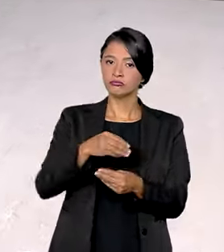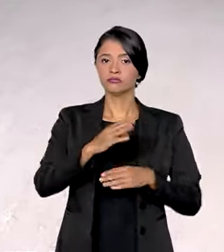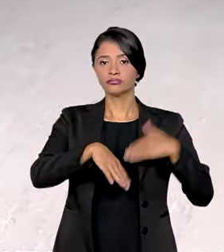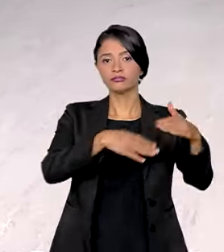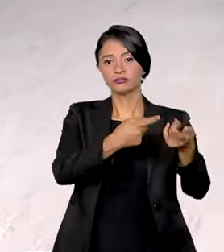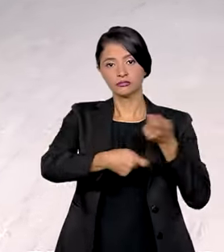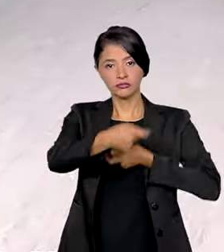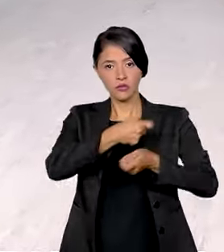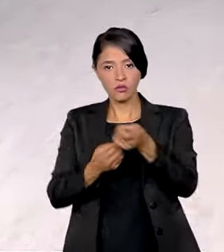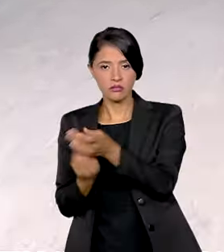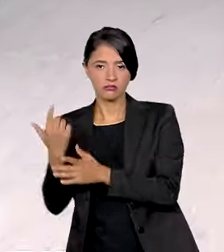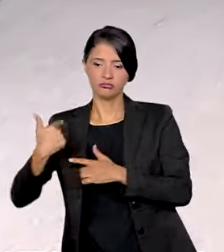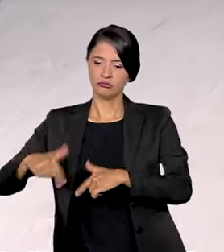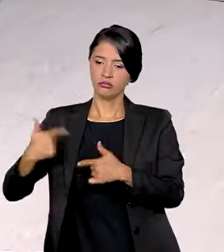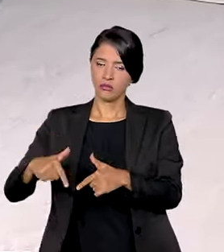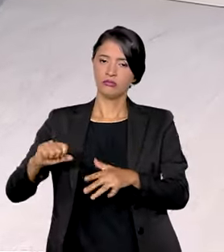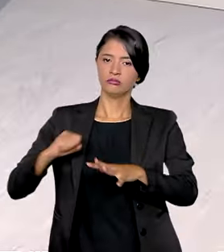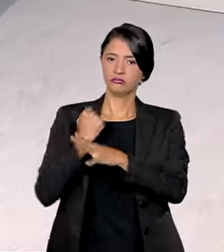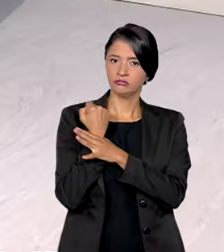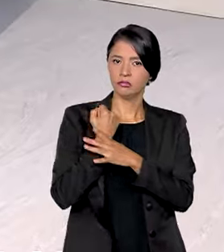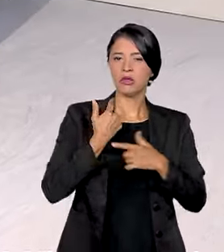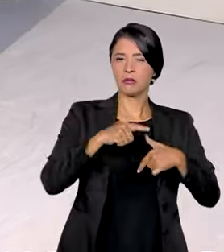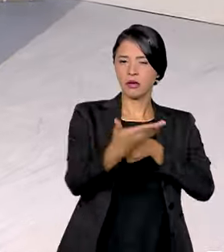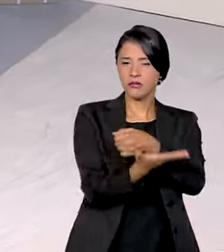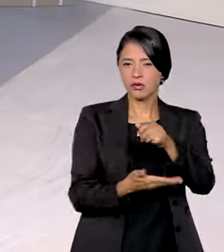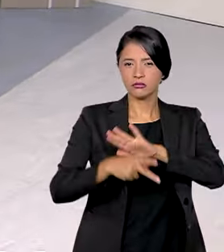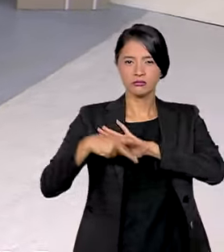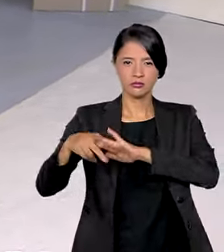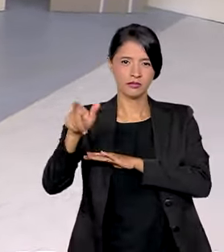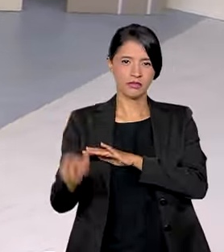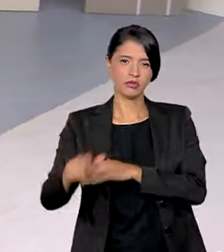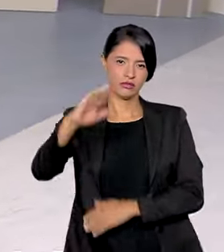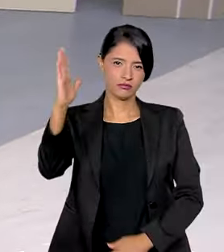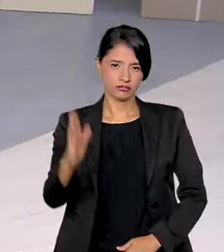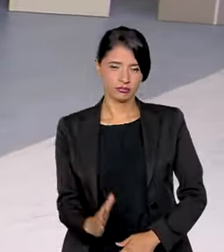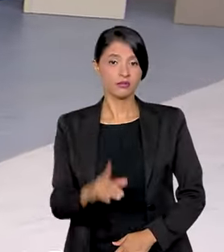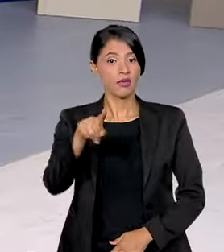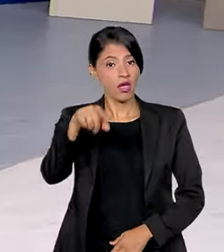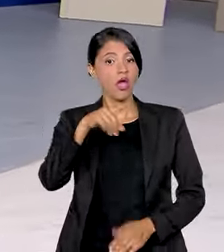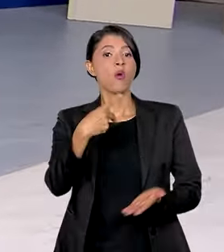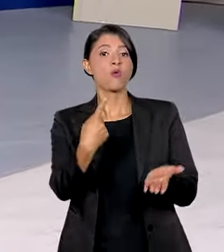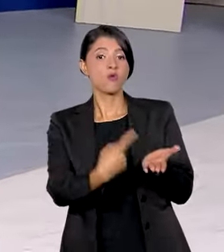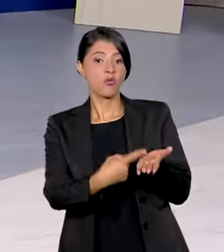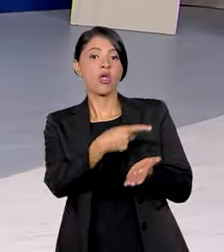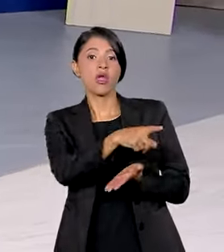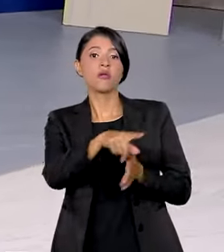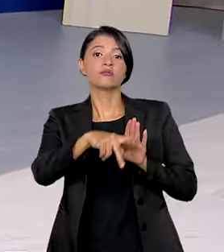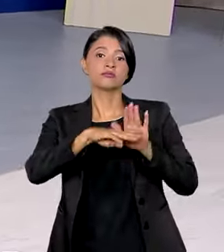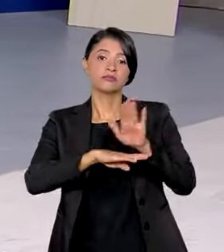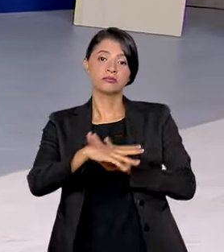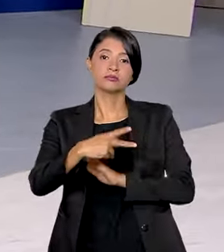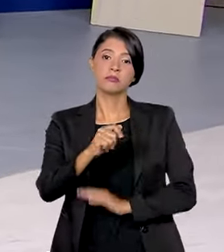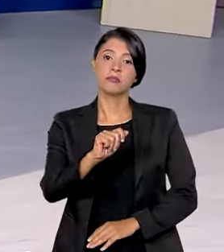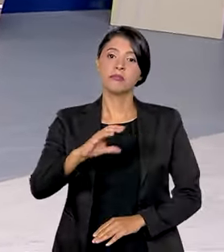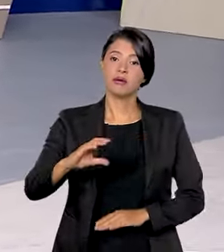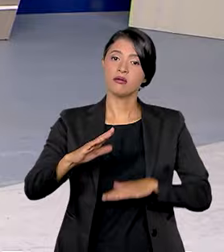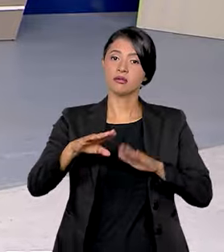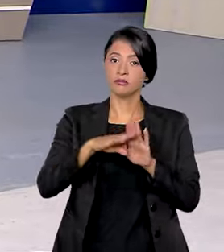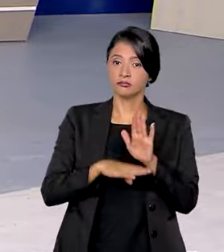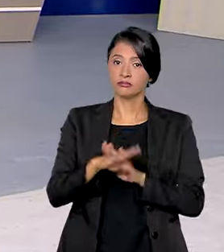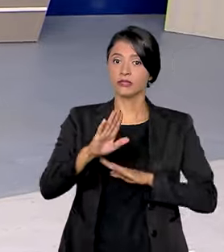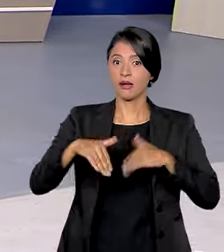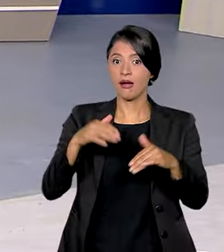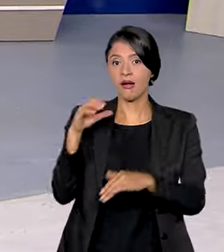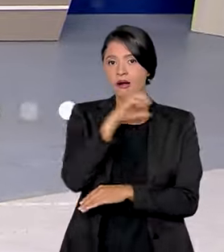Crescimento econômico, geração de empregos e ainda garantir serviços básicos aos brasileiros. Assim é o PAC, o Programa de Aceleração